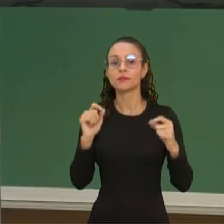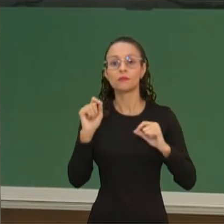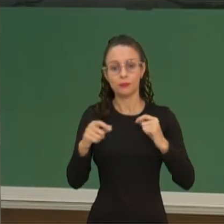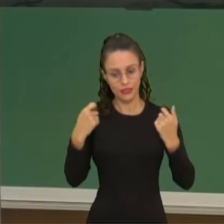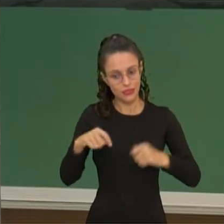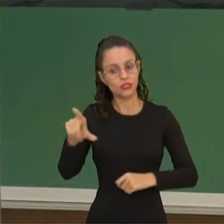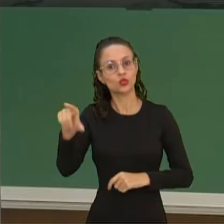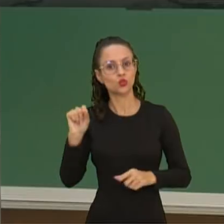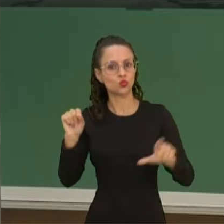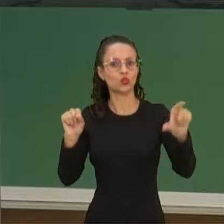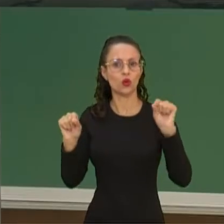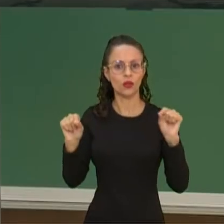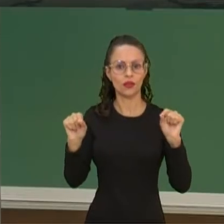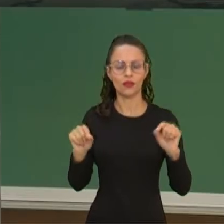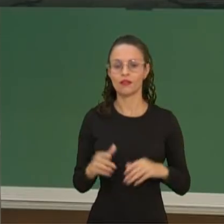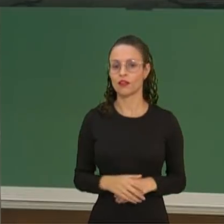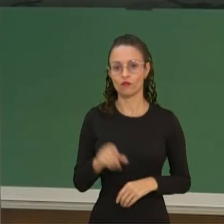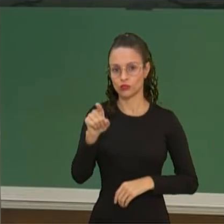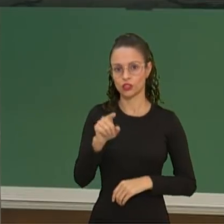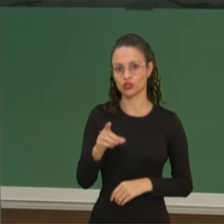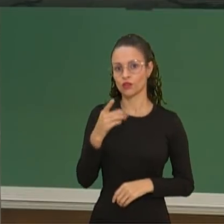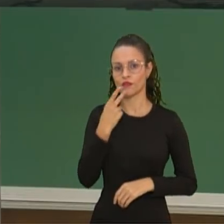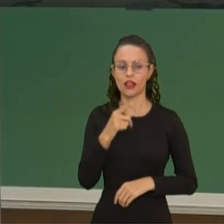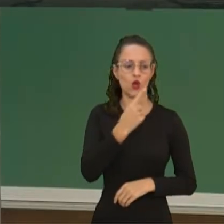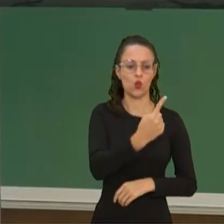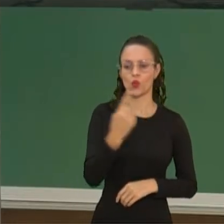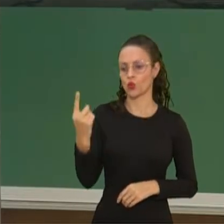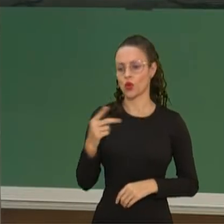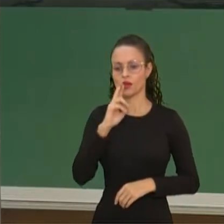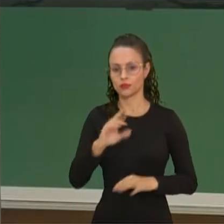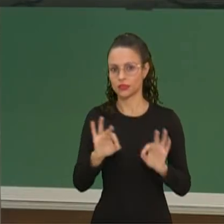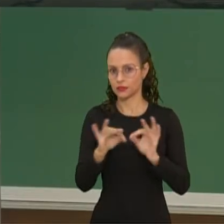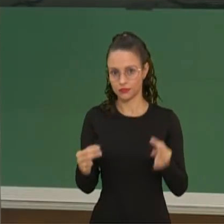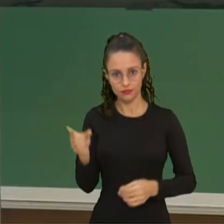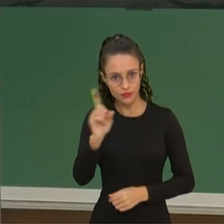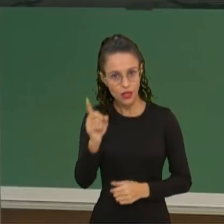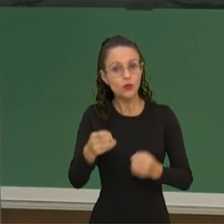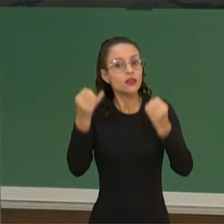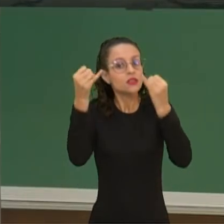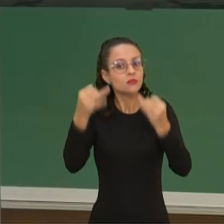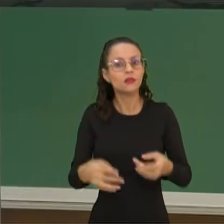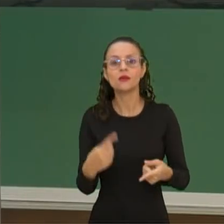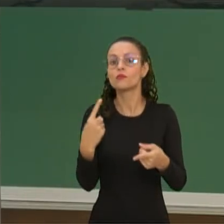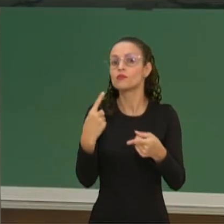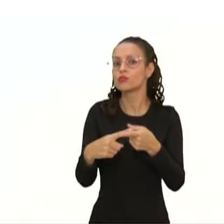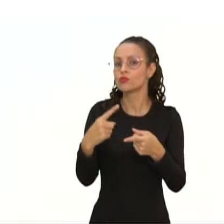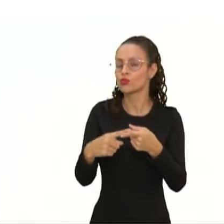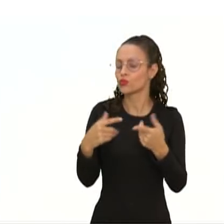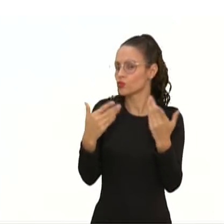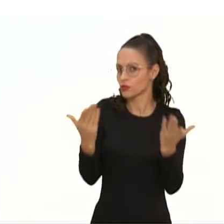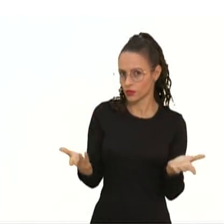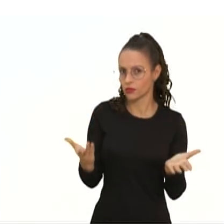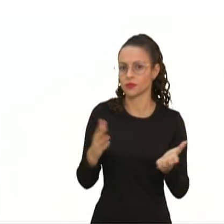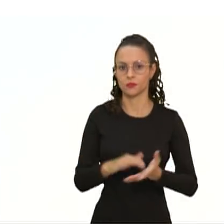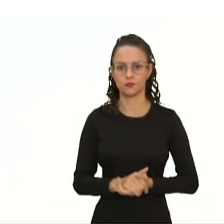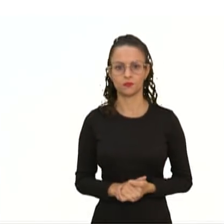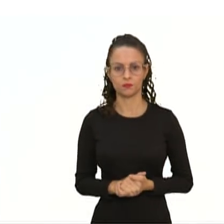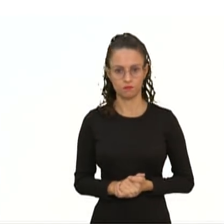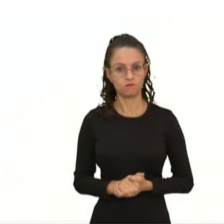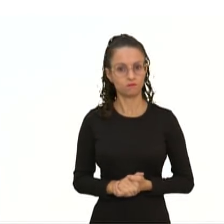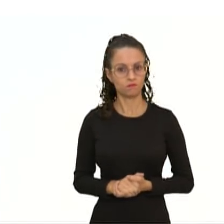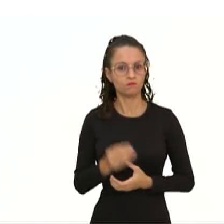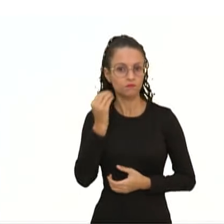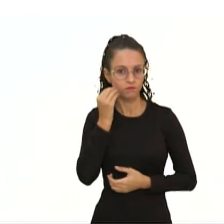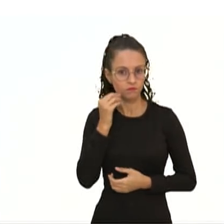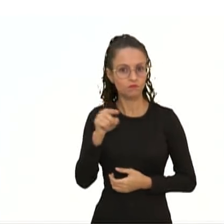optar? Mas você não vai simplesmente dizer se é alimento 1 ou 2. Você precisa justificar como você chegou a essa conclusão. Vamos